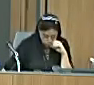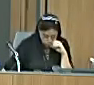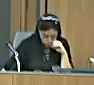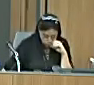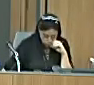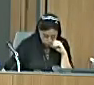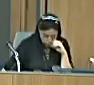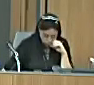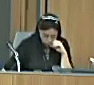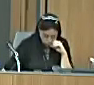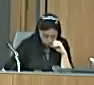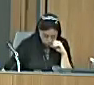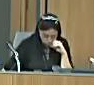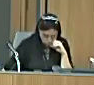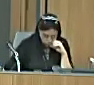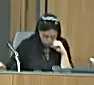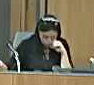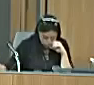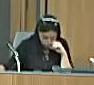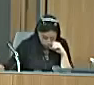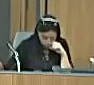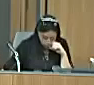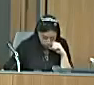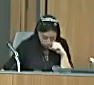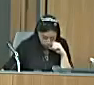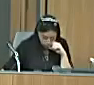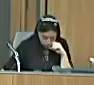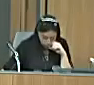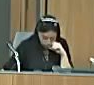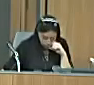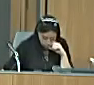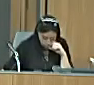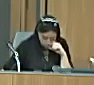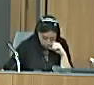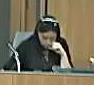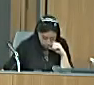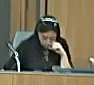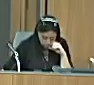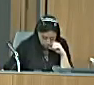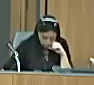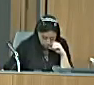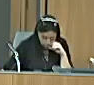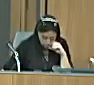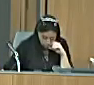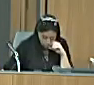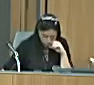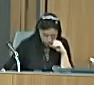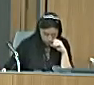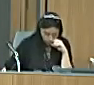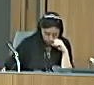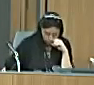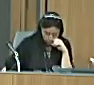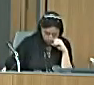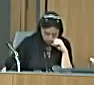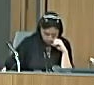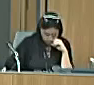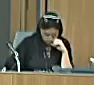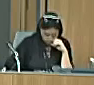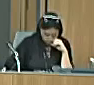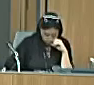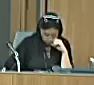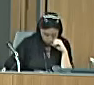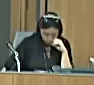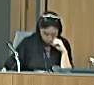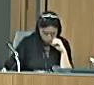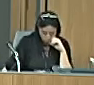é possível a carga horária o poder de polícia dentro